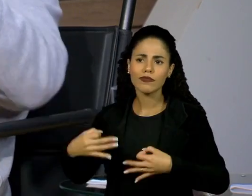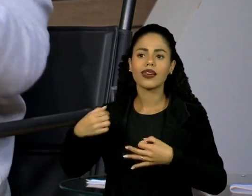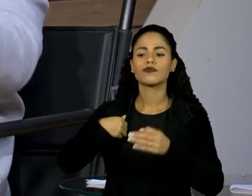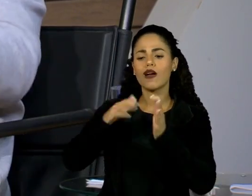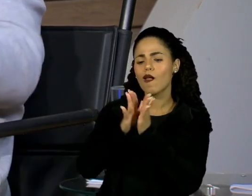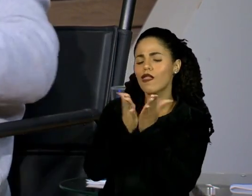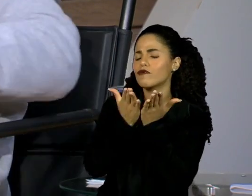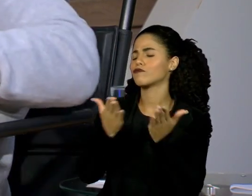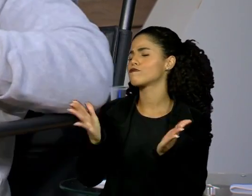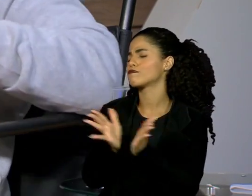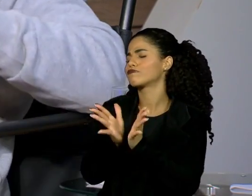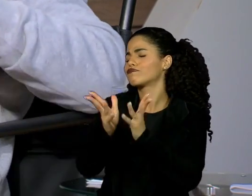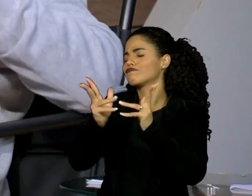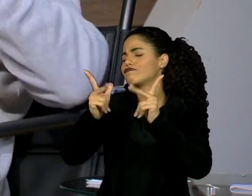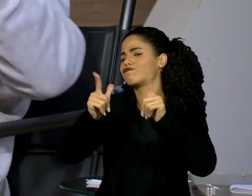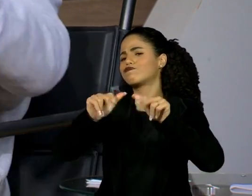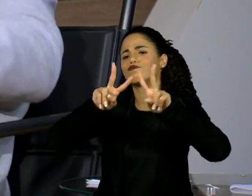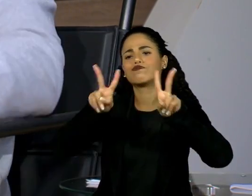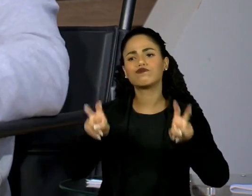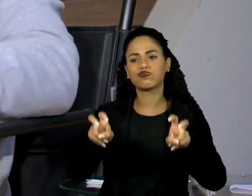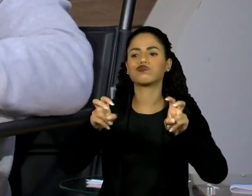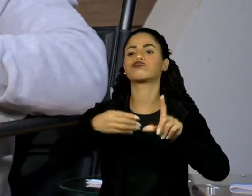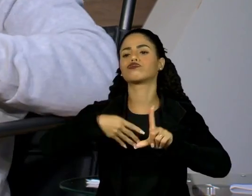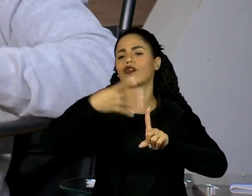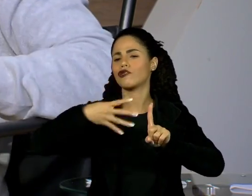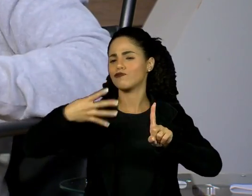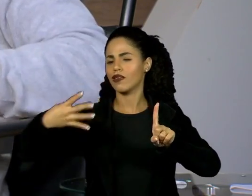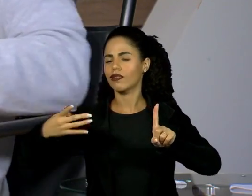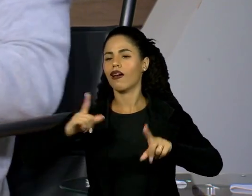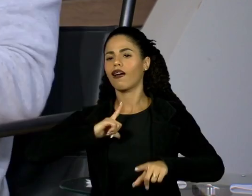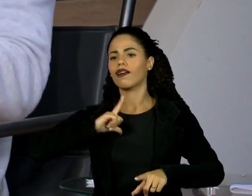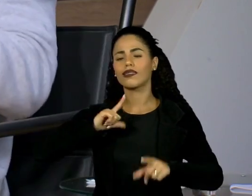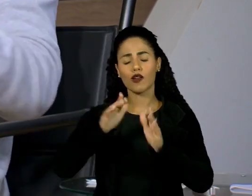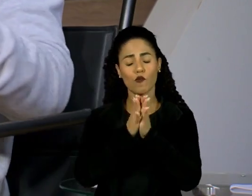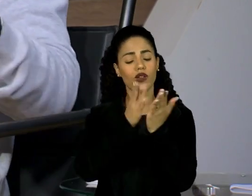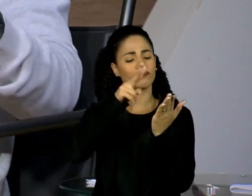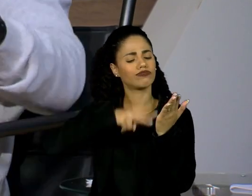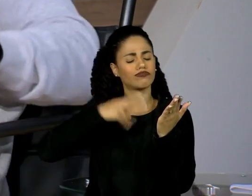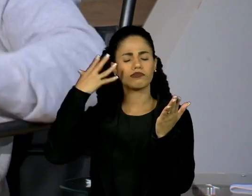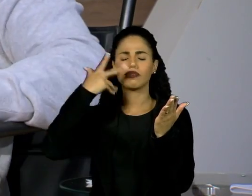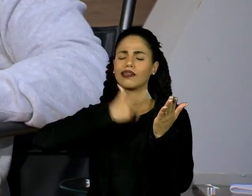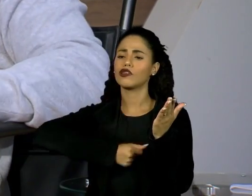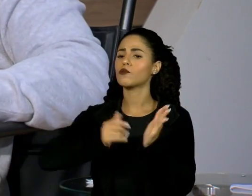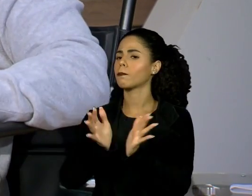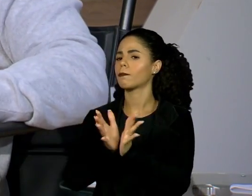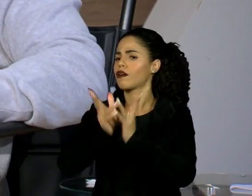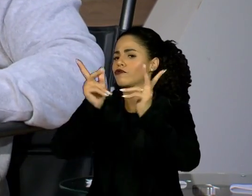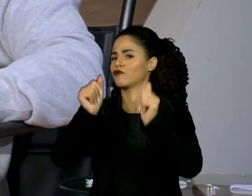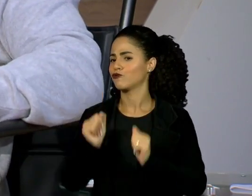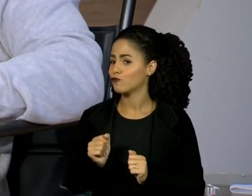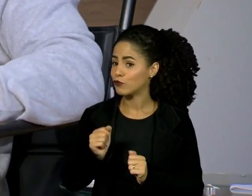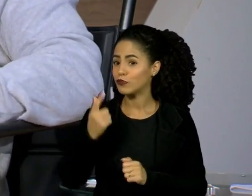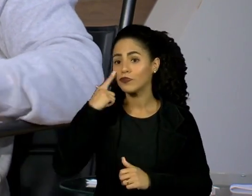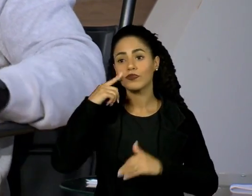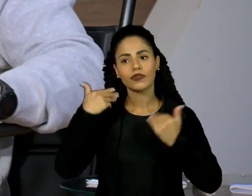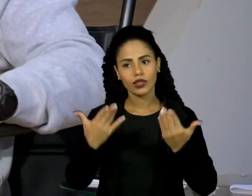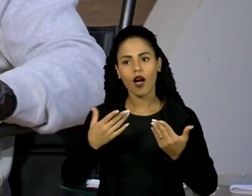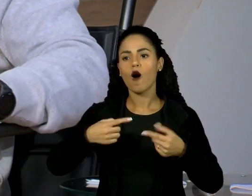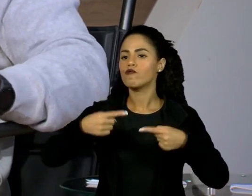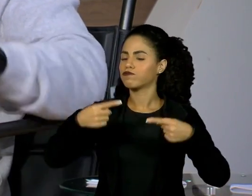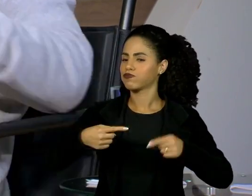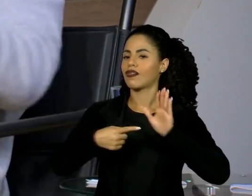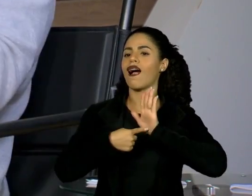livro maravilhoso, com temática LGBTQIA+. É livro lindo, lindo mesmo. Então, isso é um